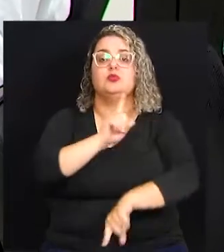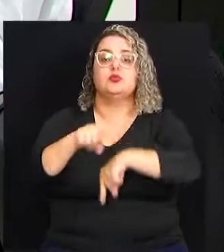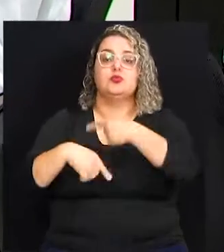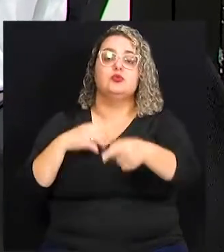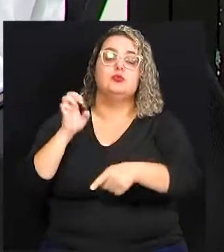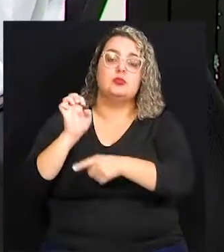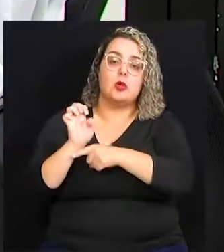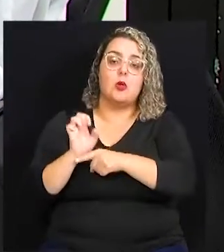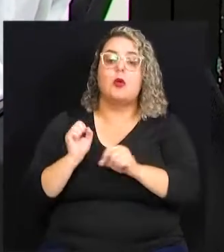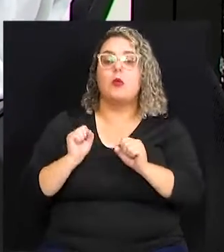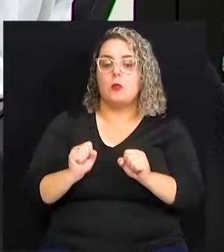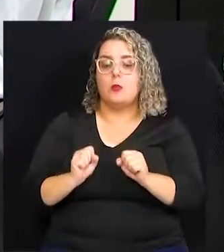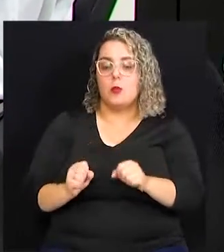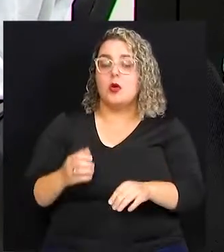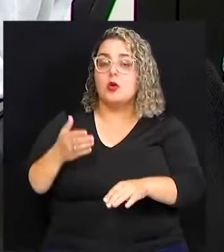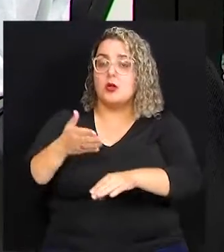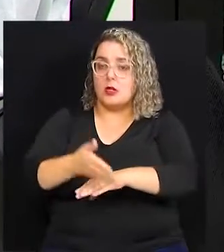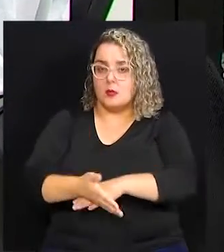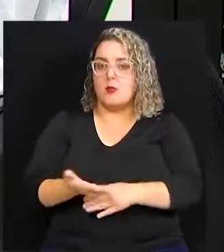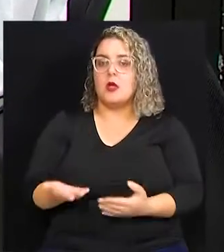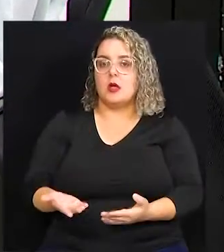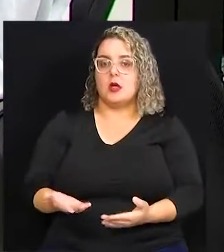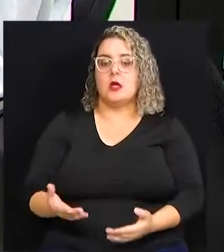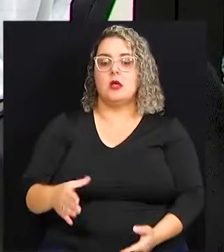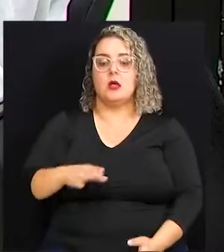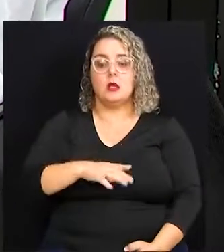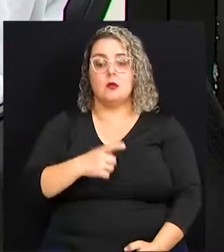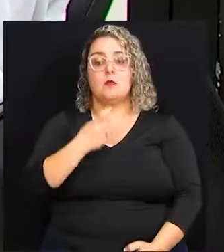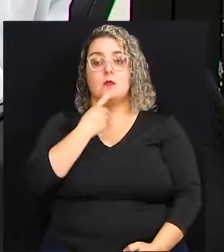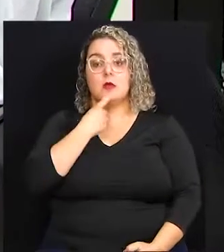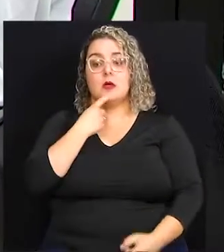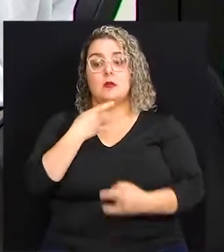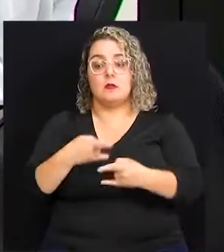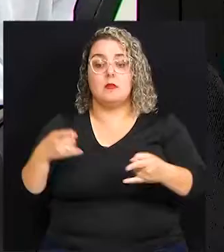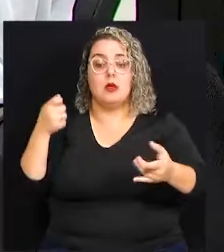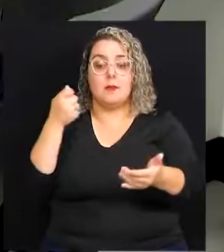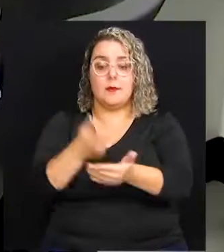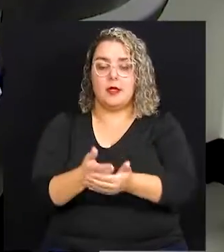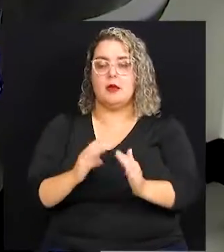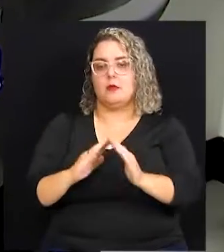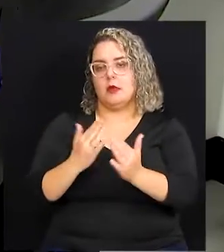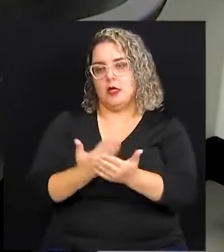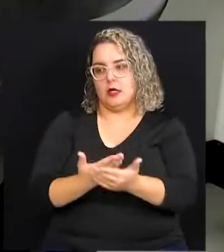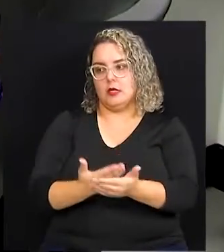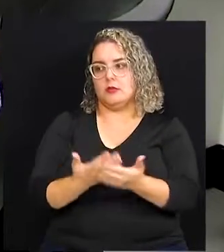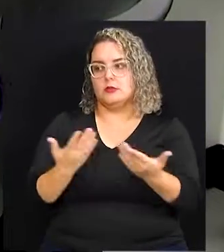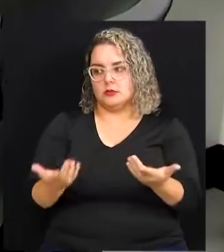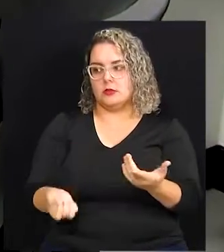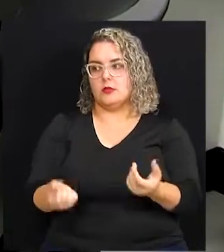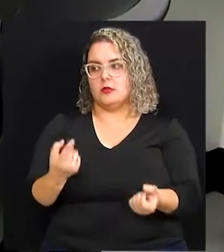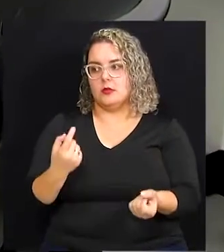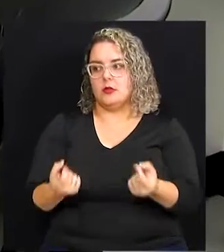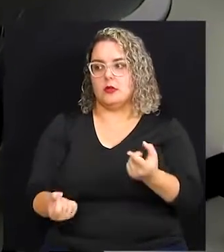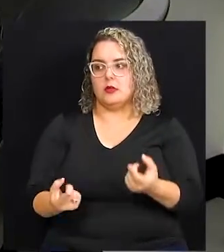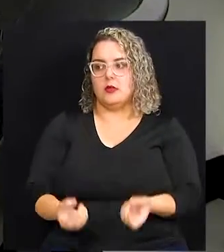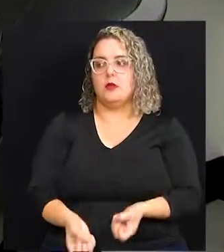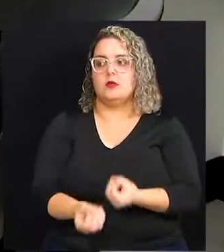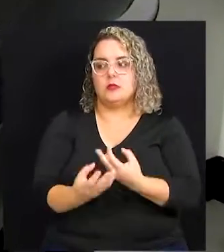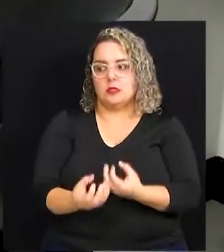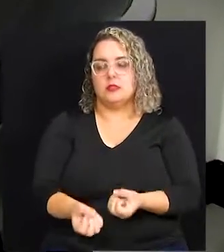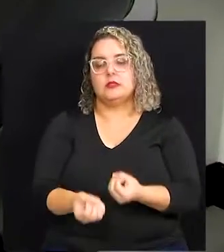outros estados têm a possibilidade de ter a passagem para Campinas paga pela escola. Então, são algumas